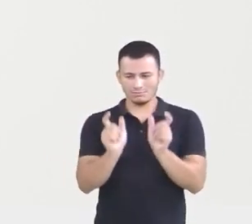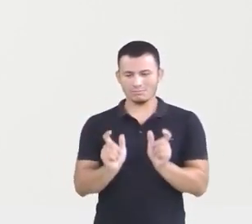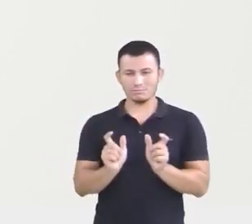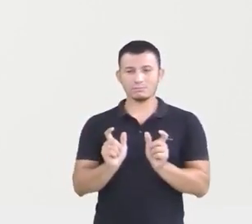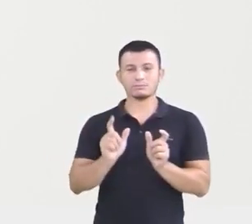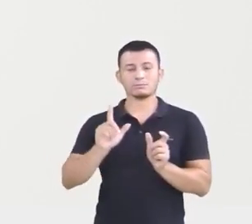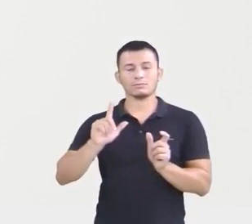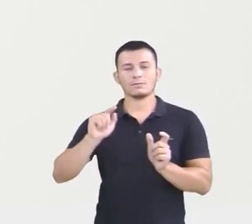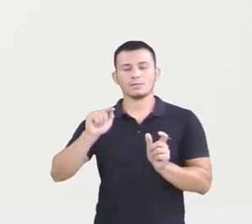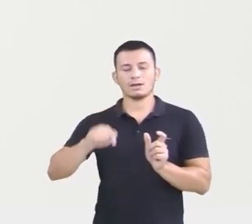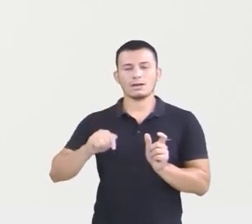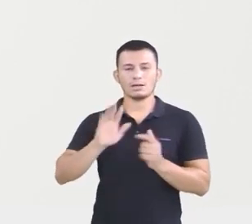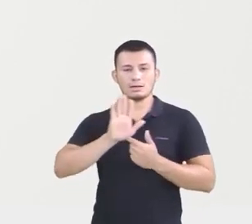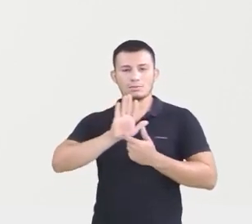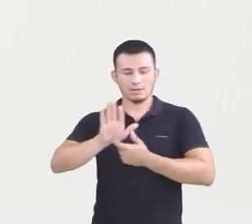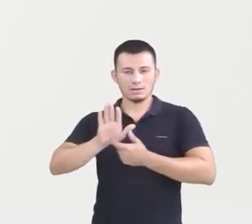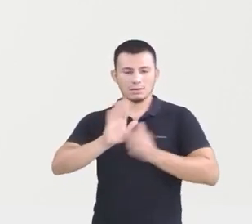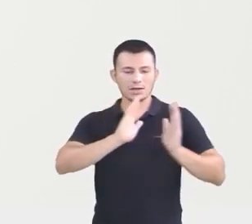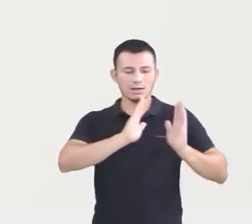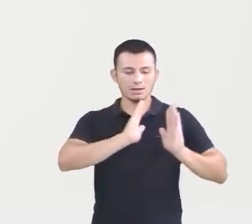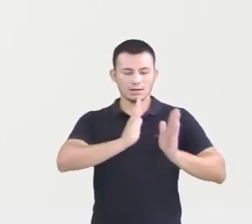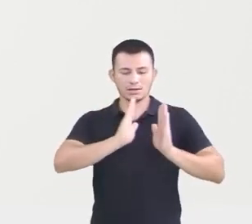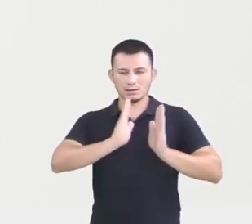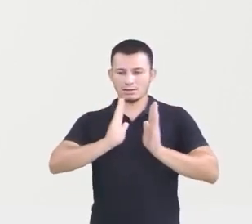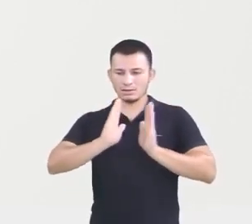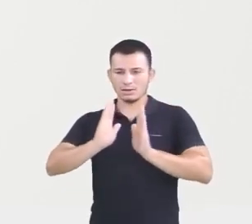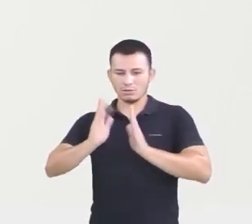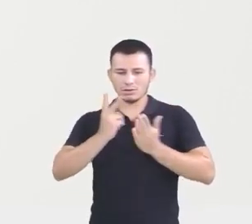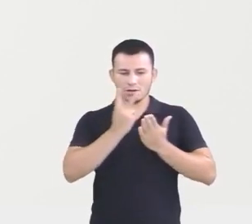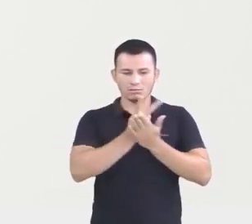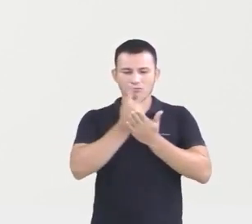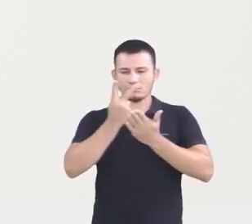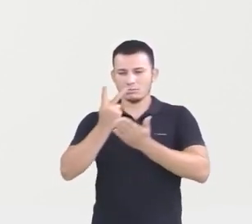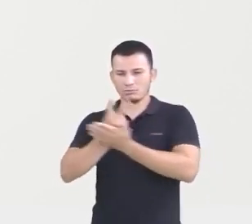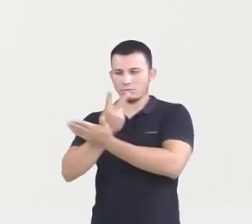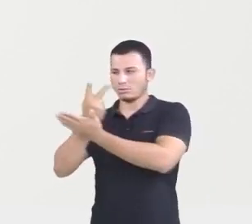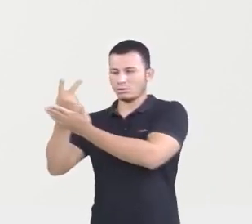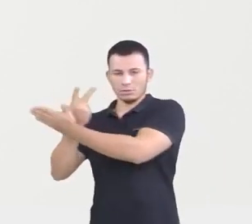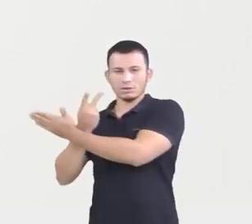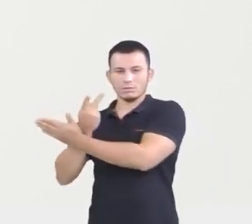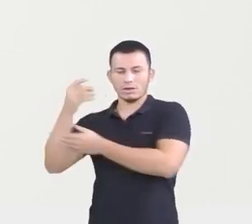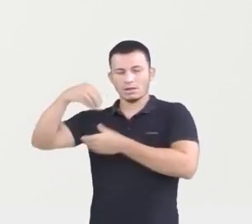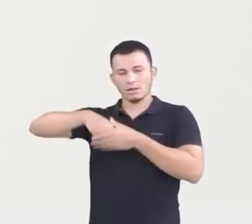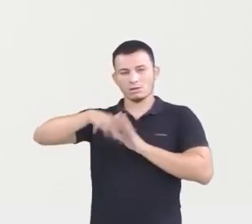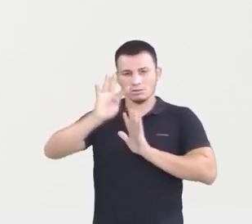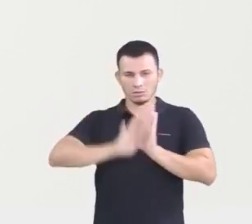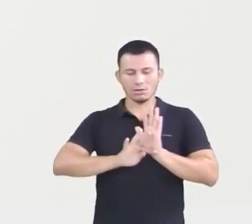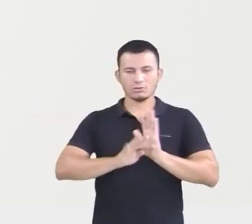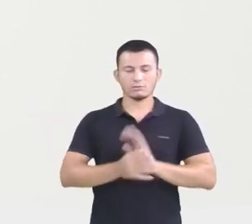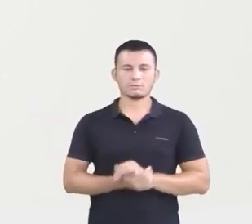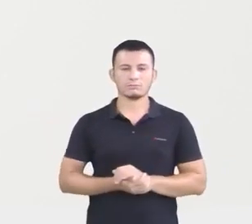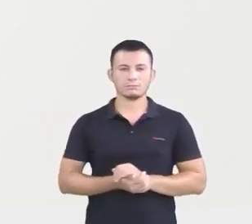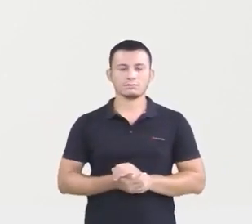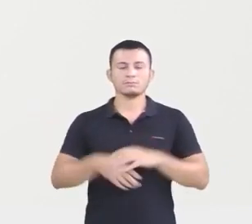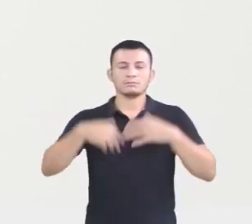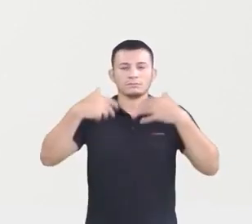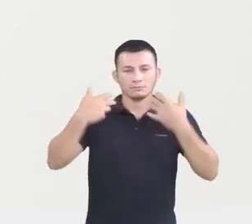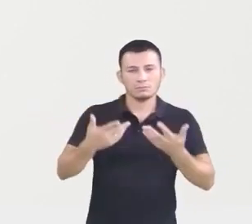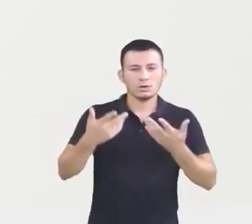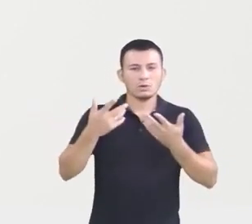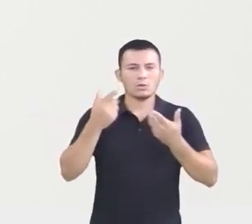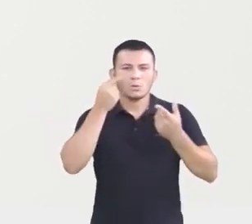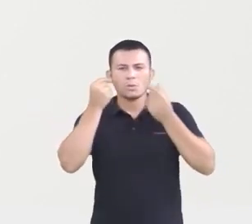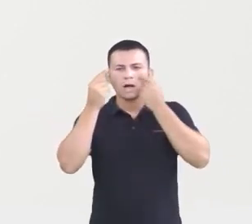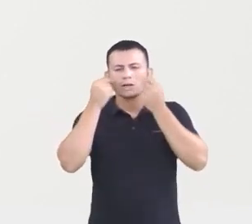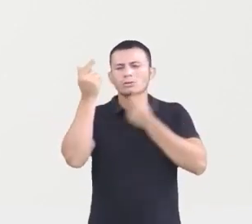vêm indicar a sequência de ações do texto. Daí em diante, o gato repetiu aquele gesto